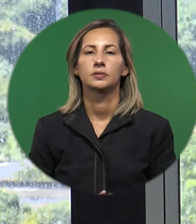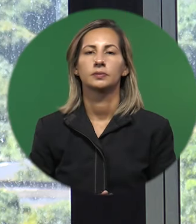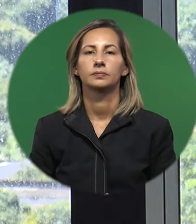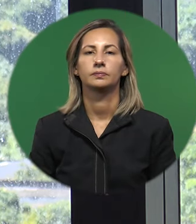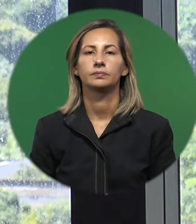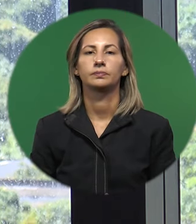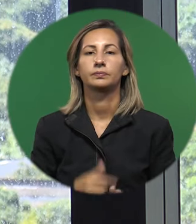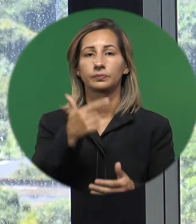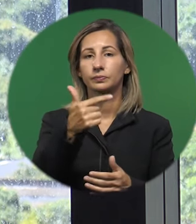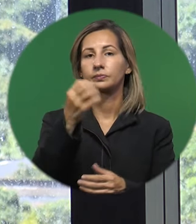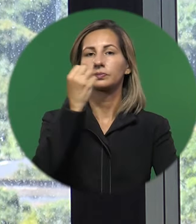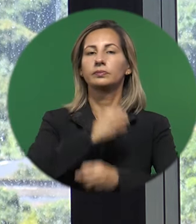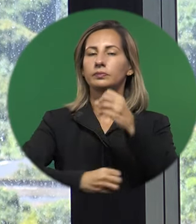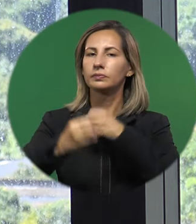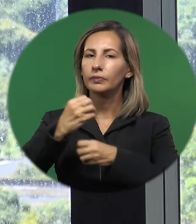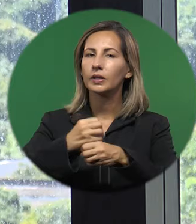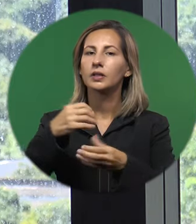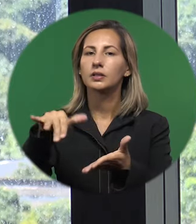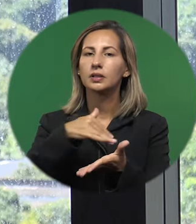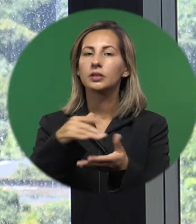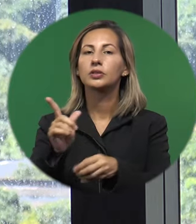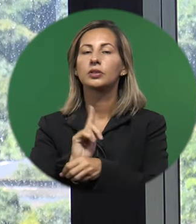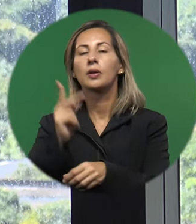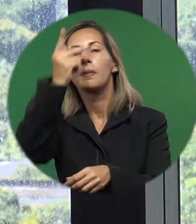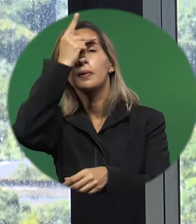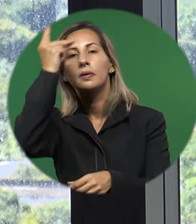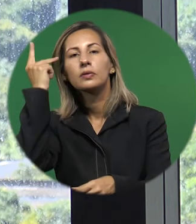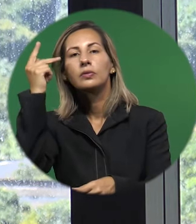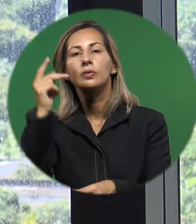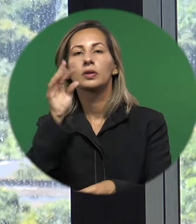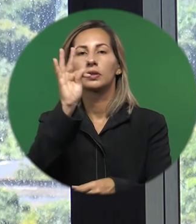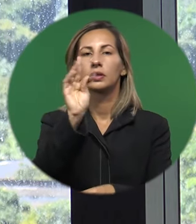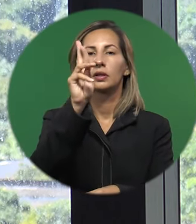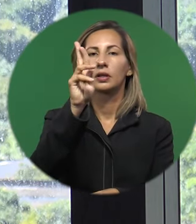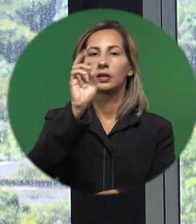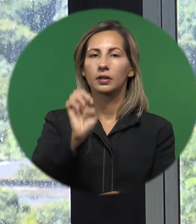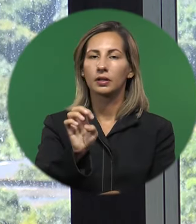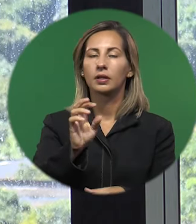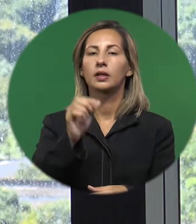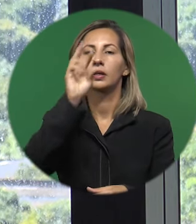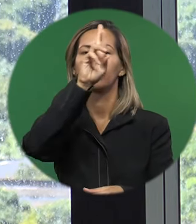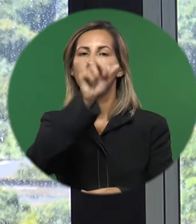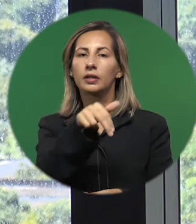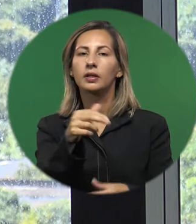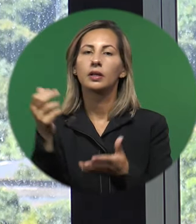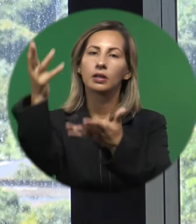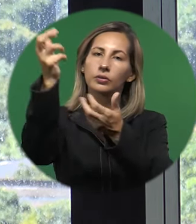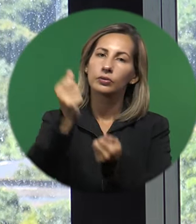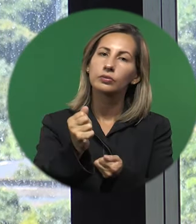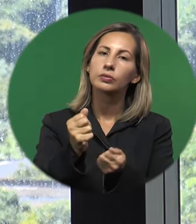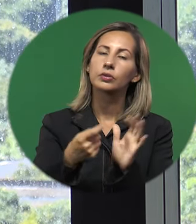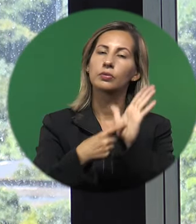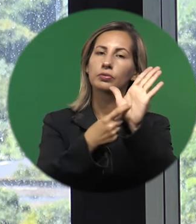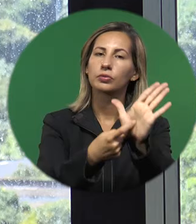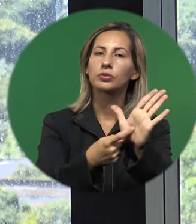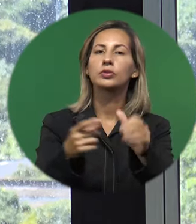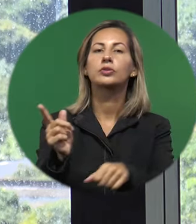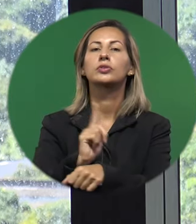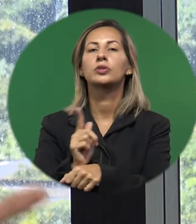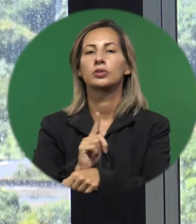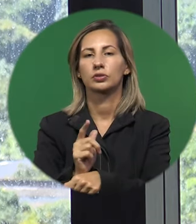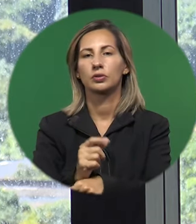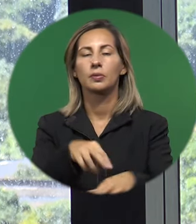organizacionais. Desde 2016, a Secretaria de Gestão de Pessoas do TRE do Rio Grande do Norte vem adotando um modelo